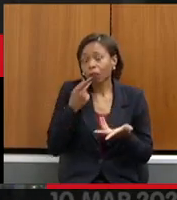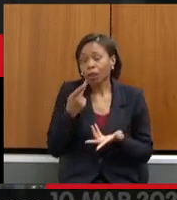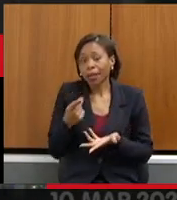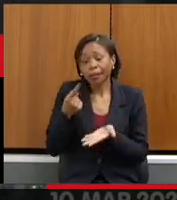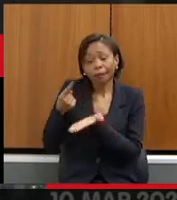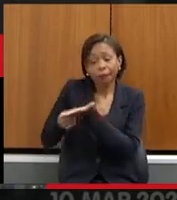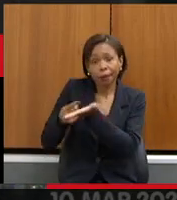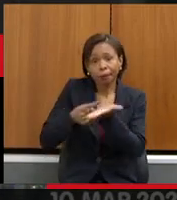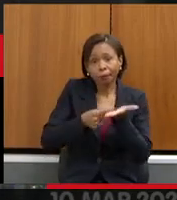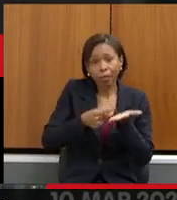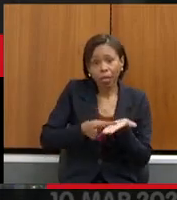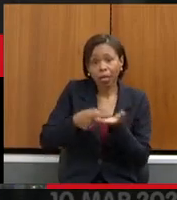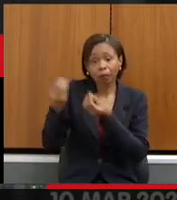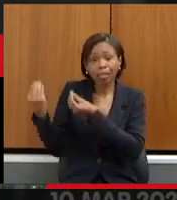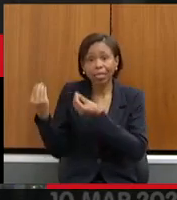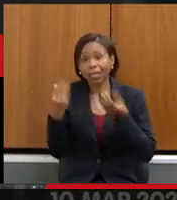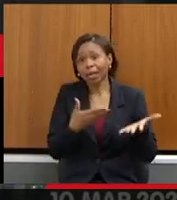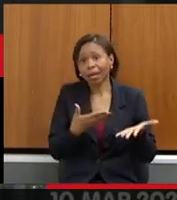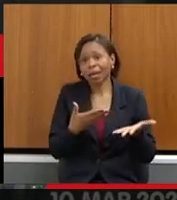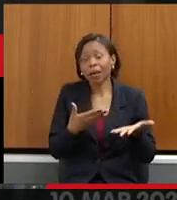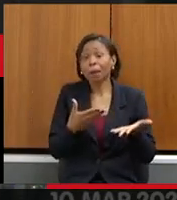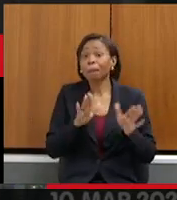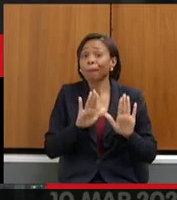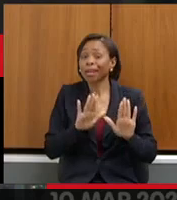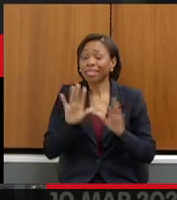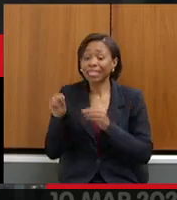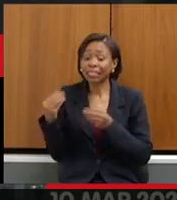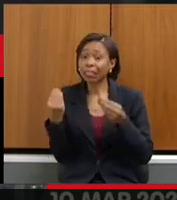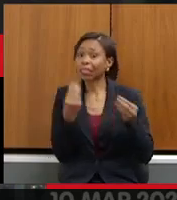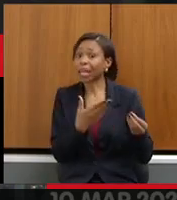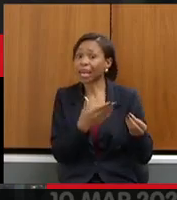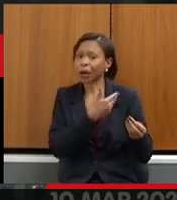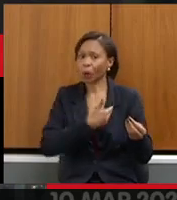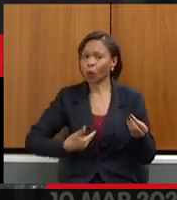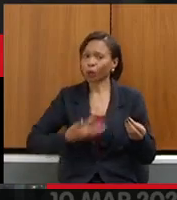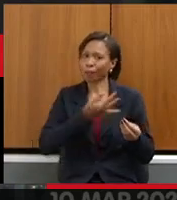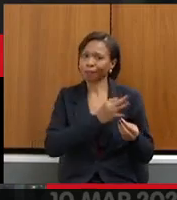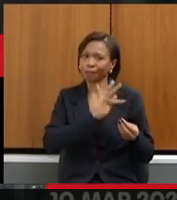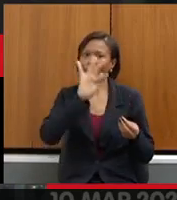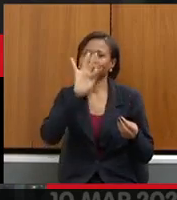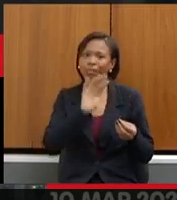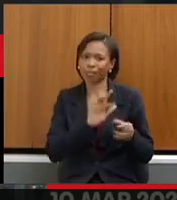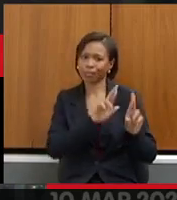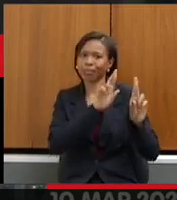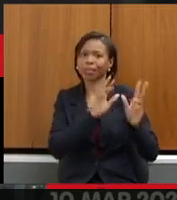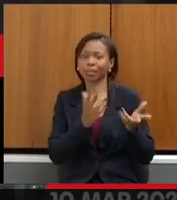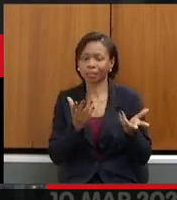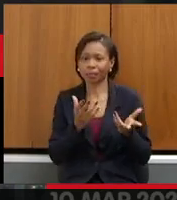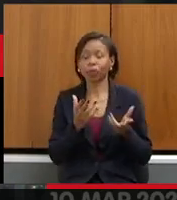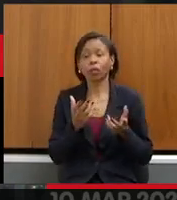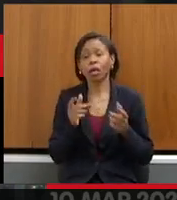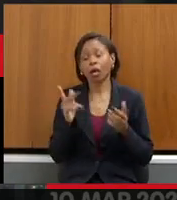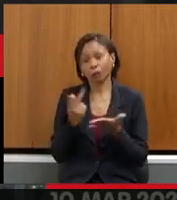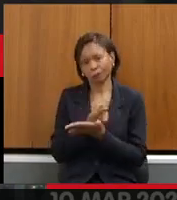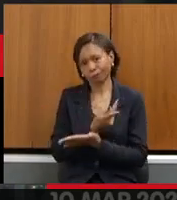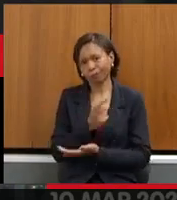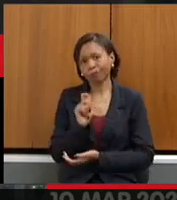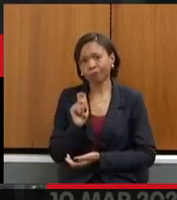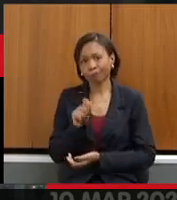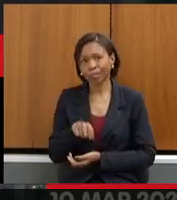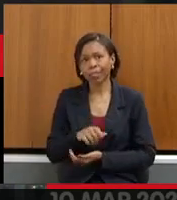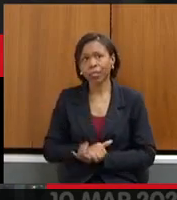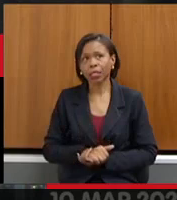do ponto de vista de entrega imediata somente com o governo federal é isso que tem sido feito é e do ponto de vista